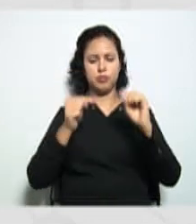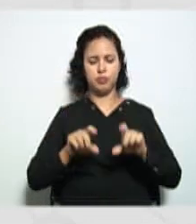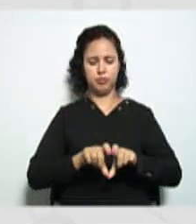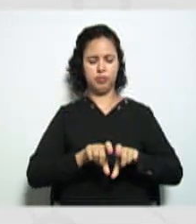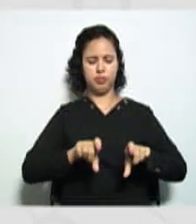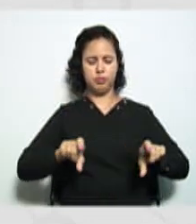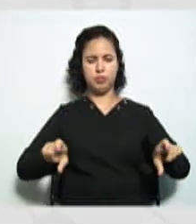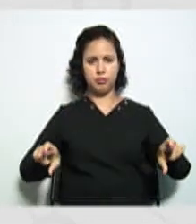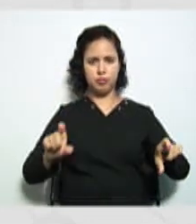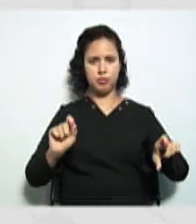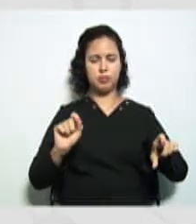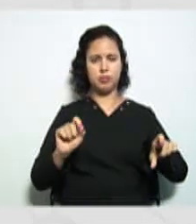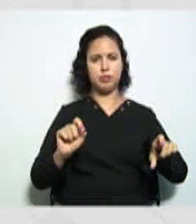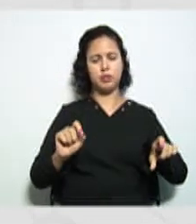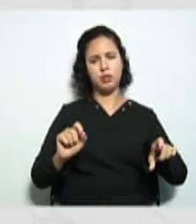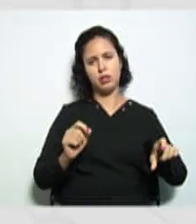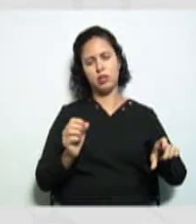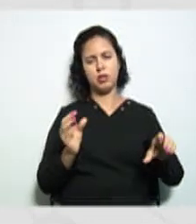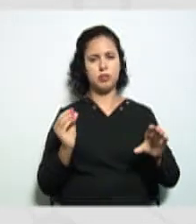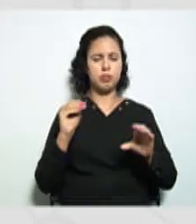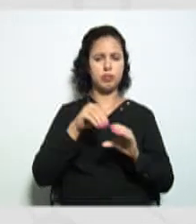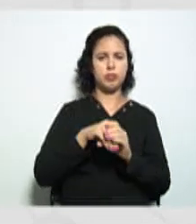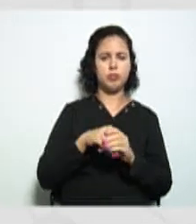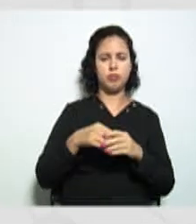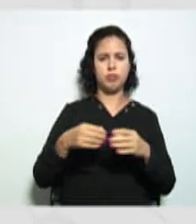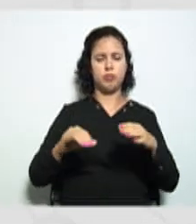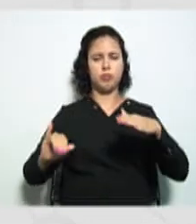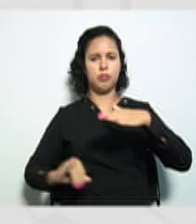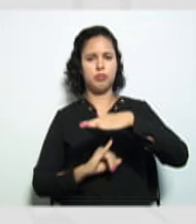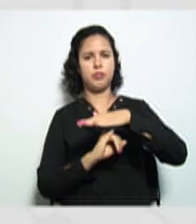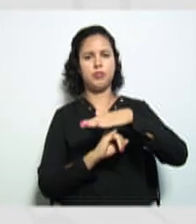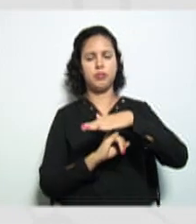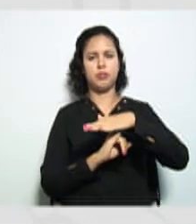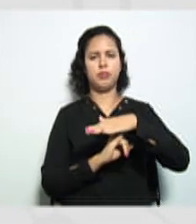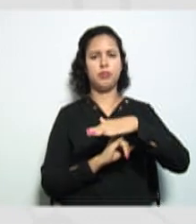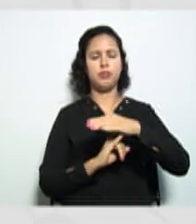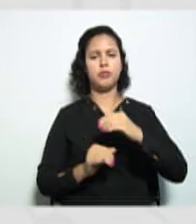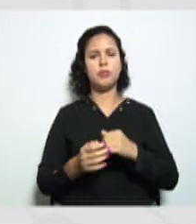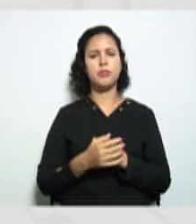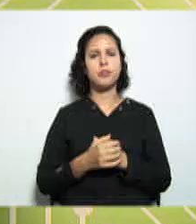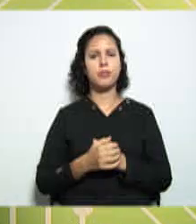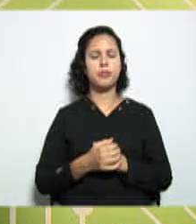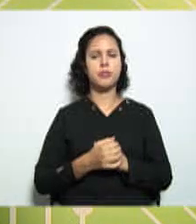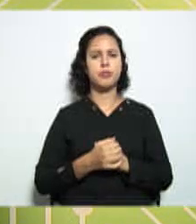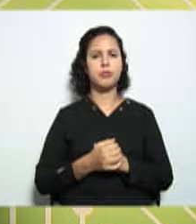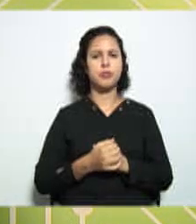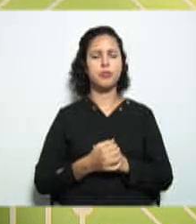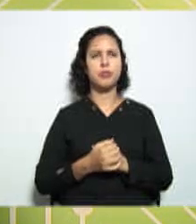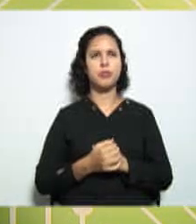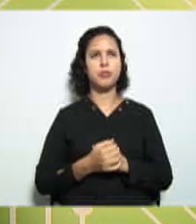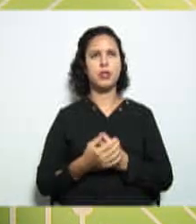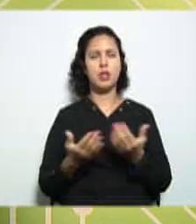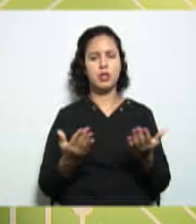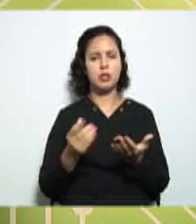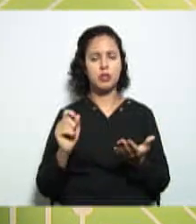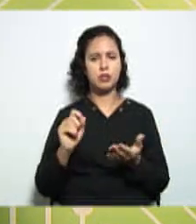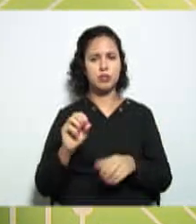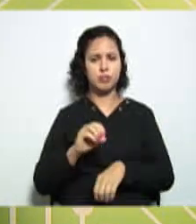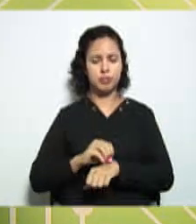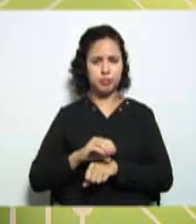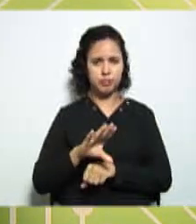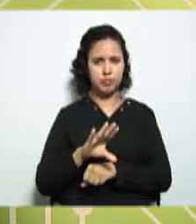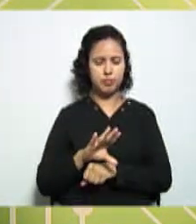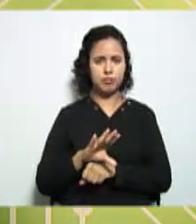vai depender da instituição ou do evento, essa especificação. E agora a gente quer passar para